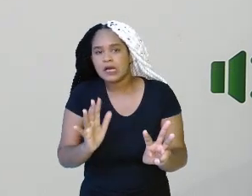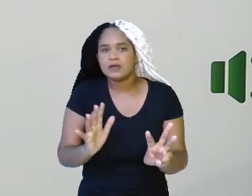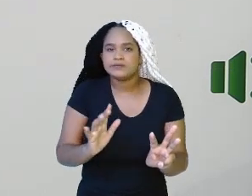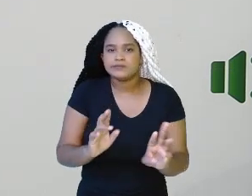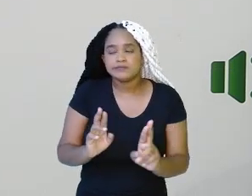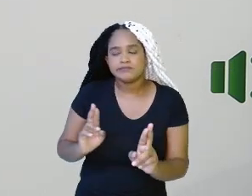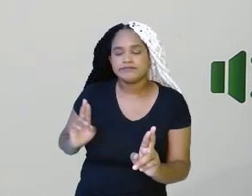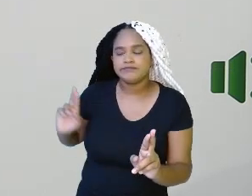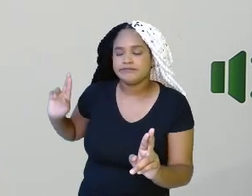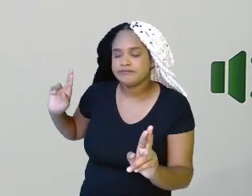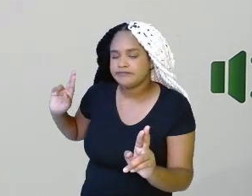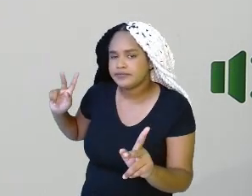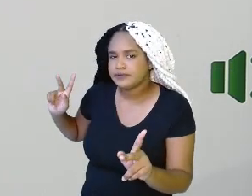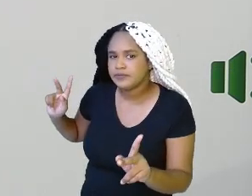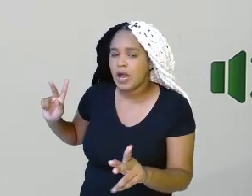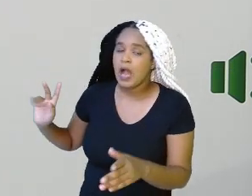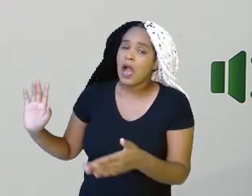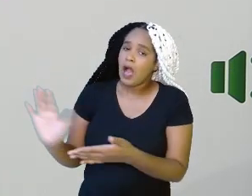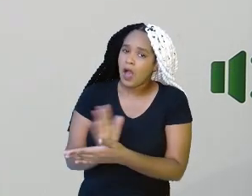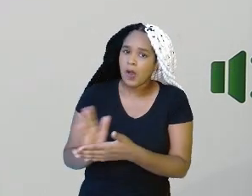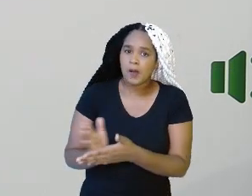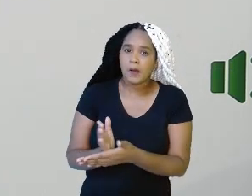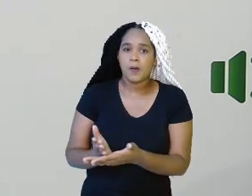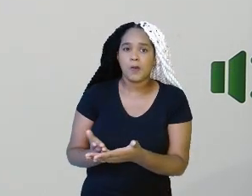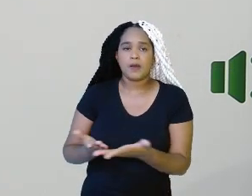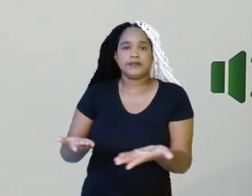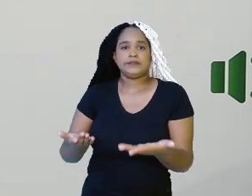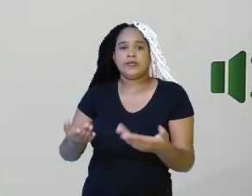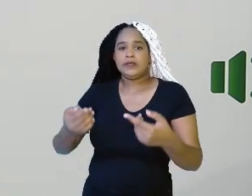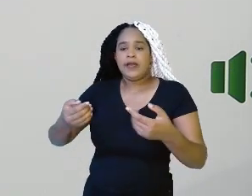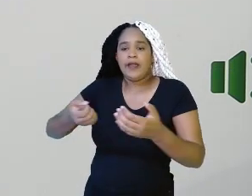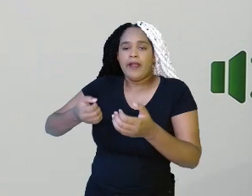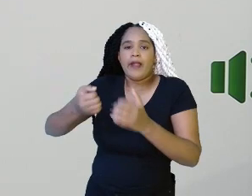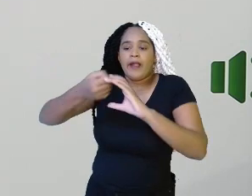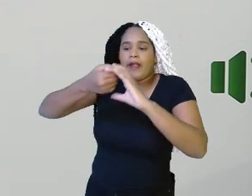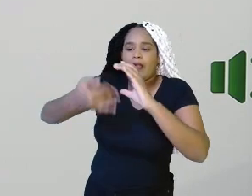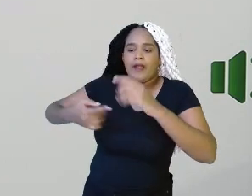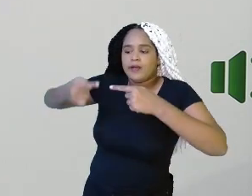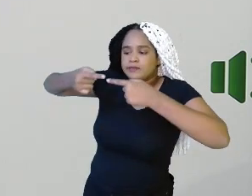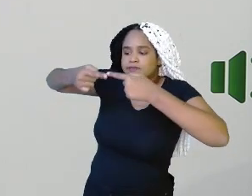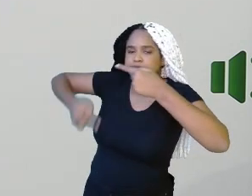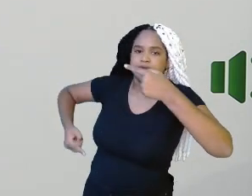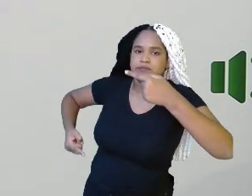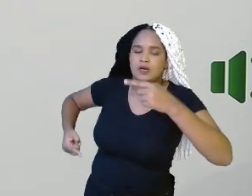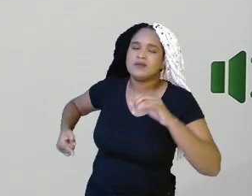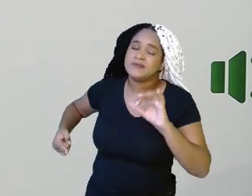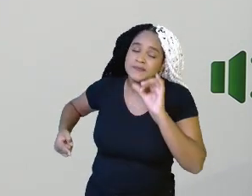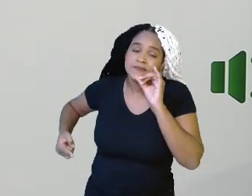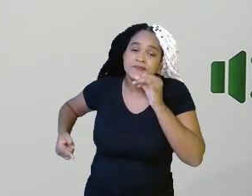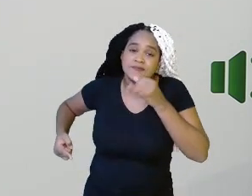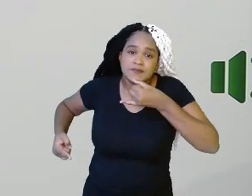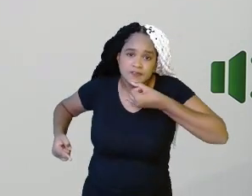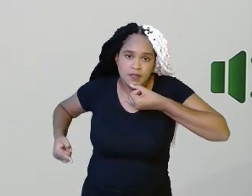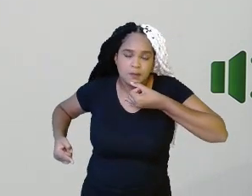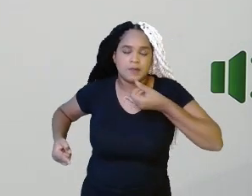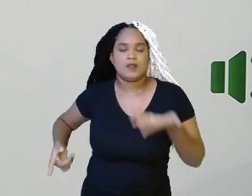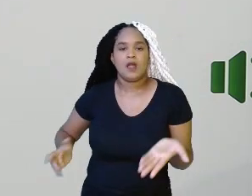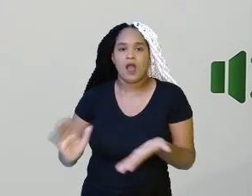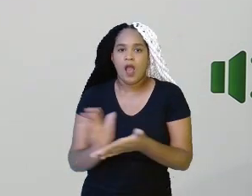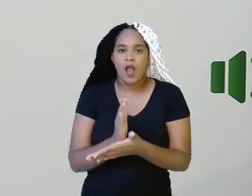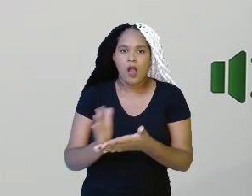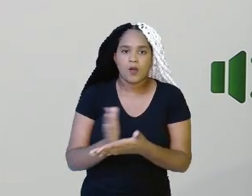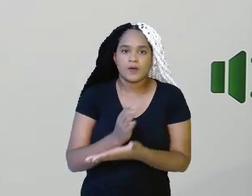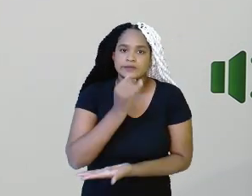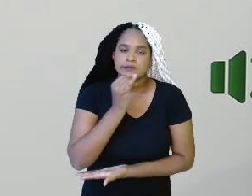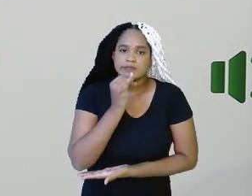era antes. Algumas perderam totalmente, assim, infelizmente, né? Isso não é uma coisa boa de se falar, mas algumas